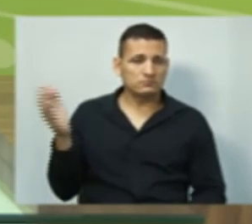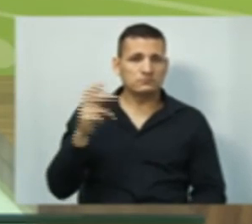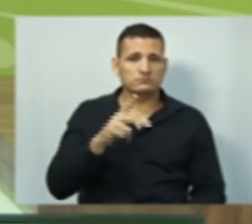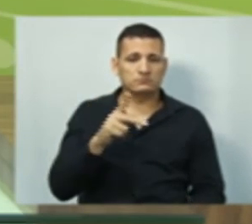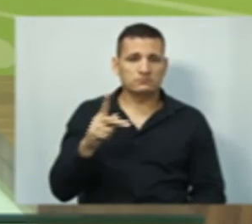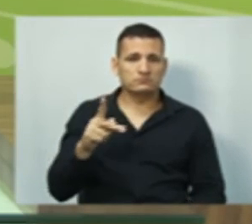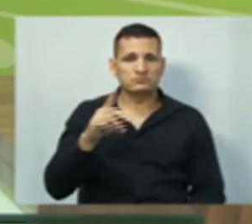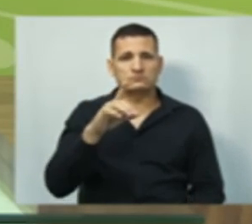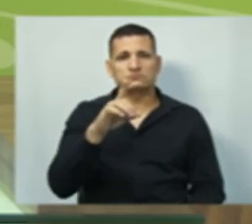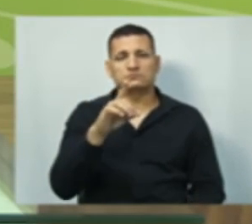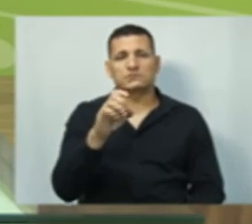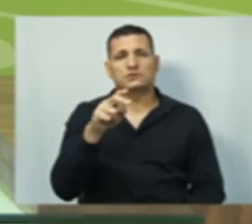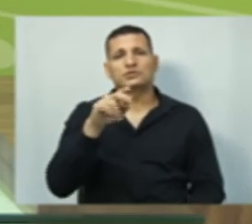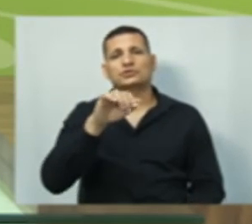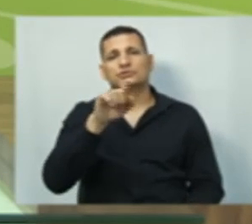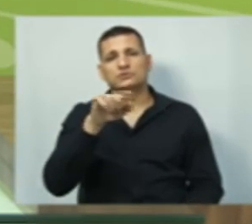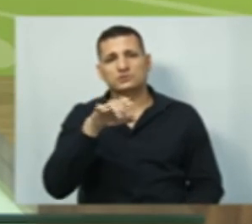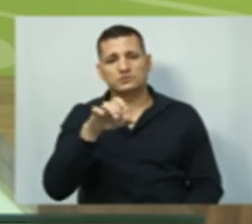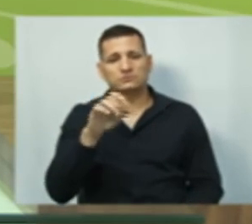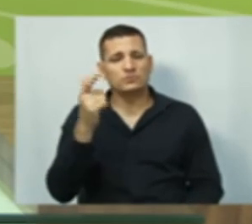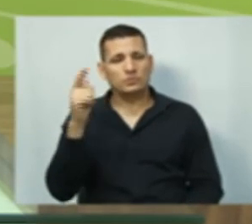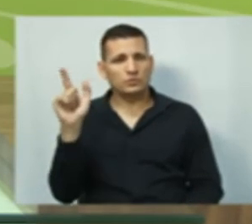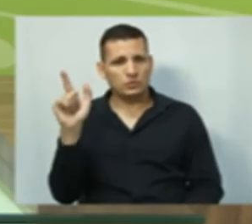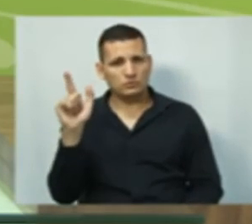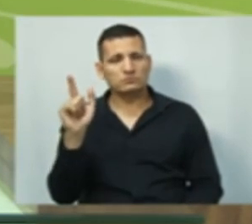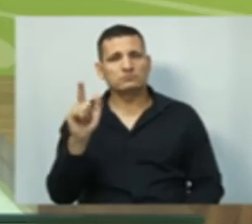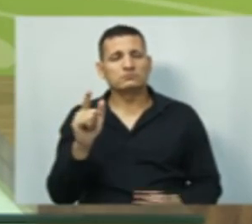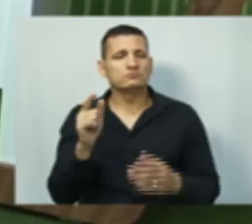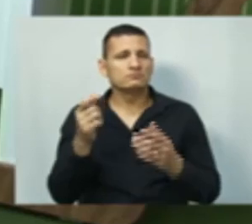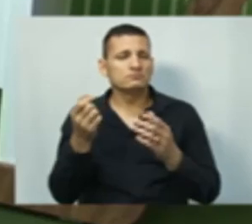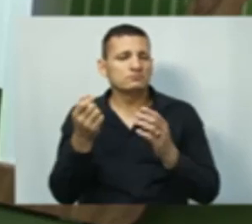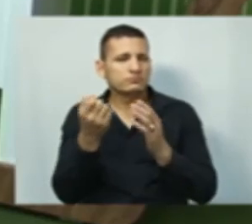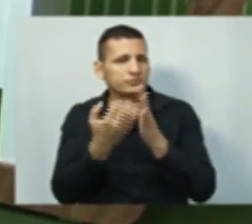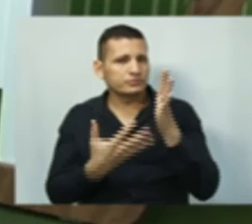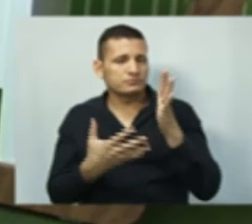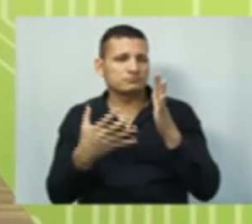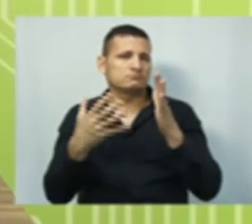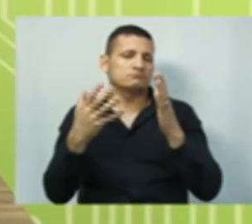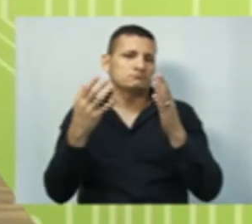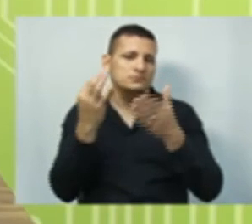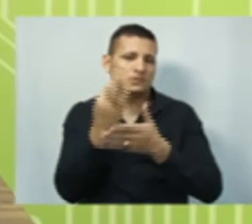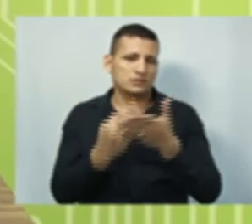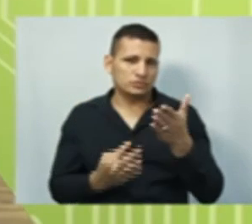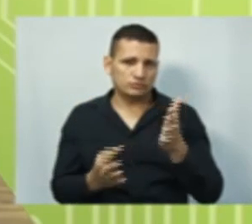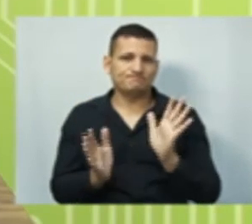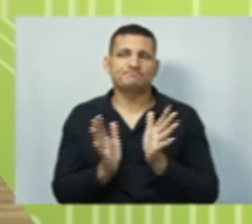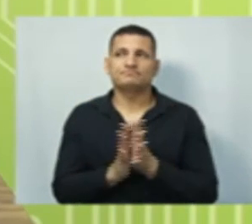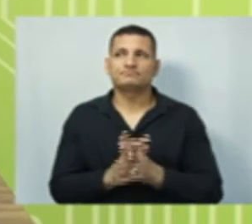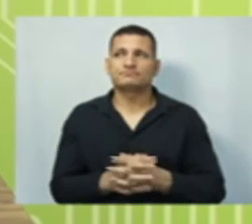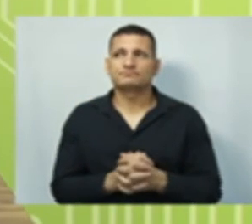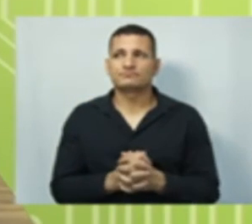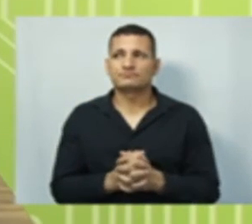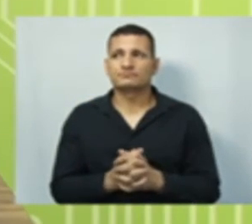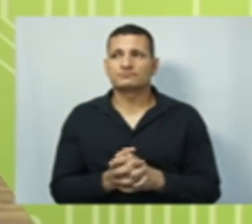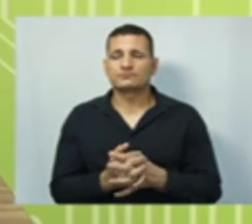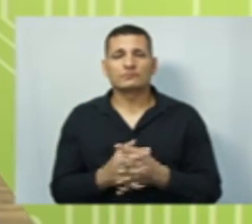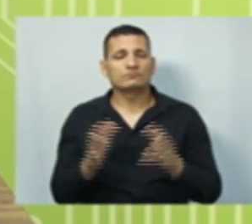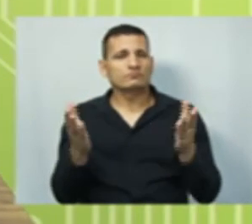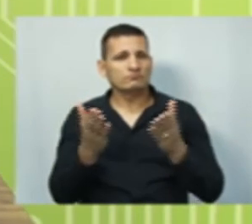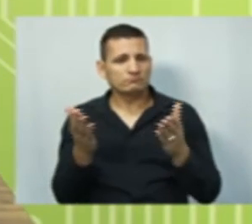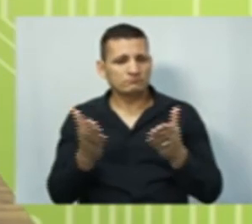frisar alguns outros aspectos do texto. Gente, na aula de hoje, nós discutimos, então, os 10 princípios de